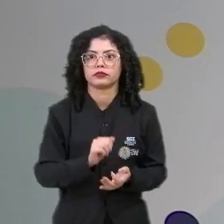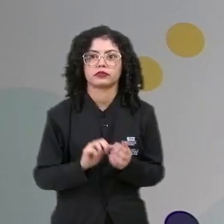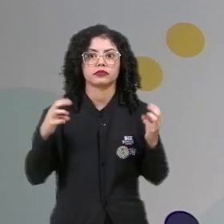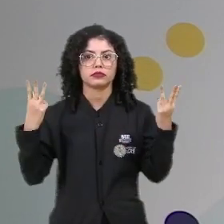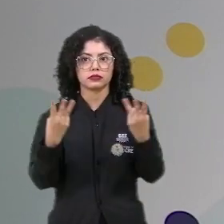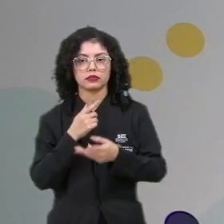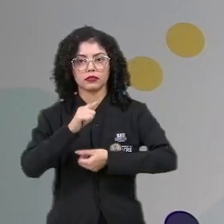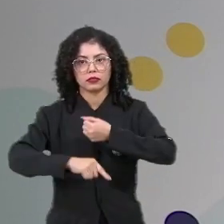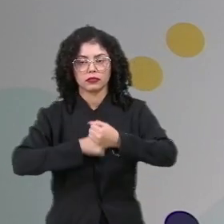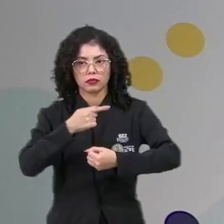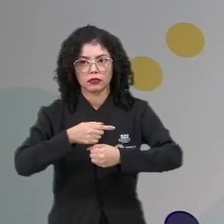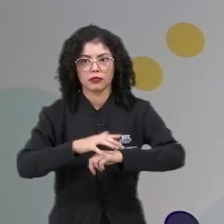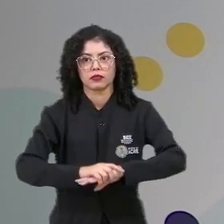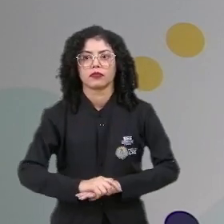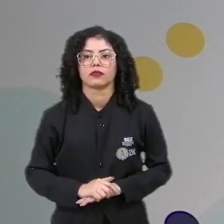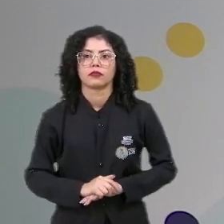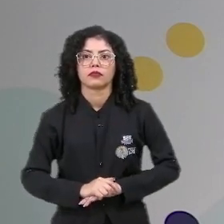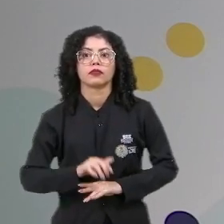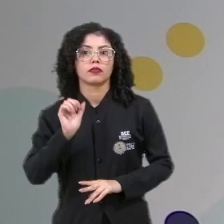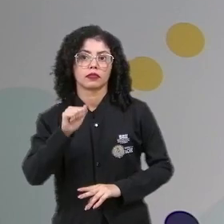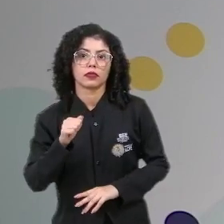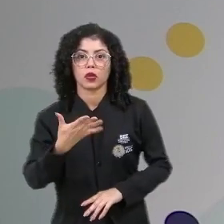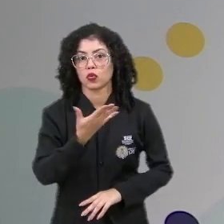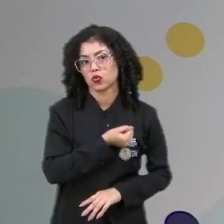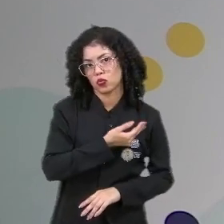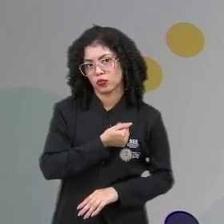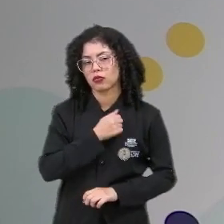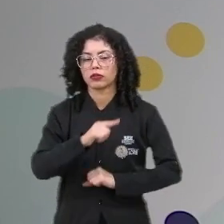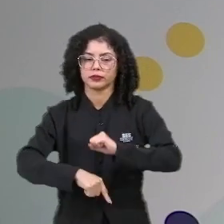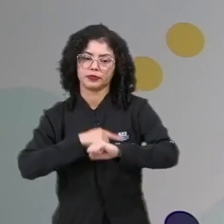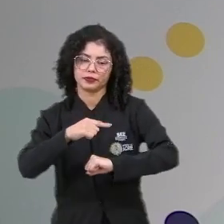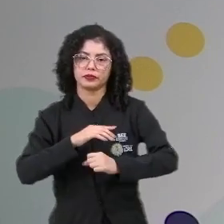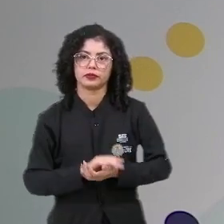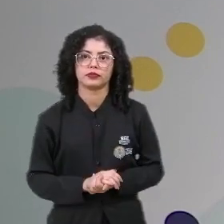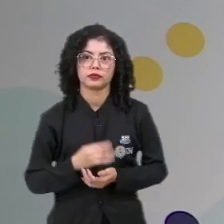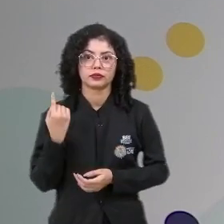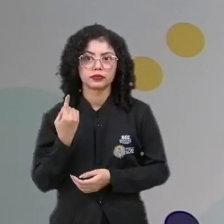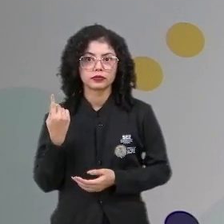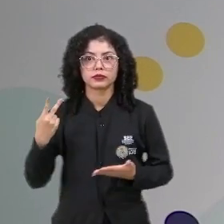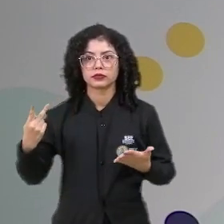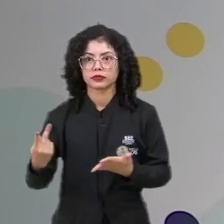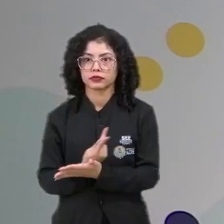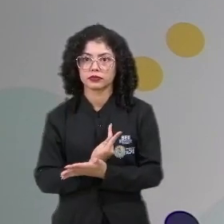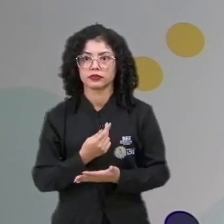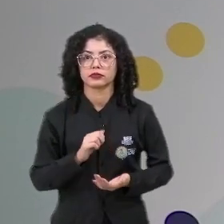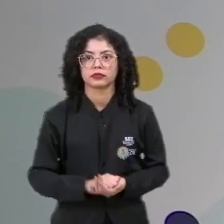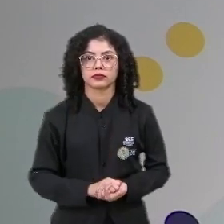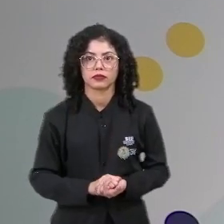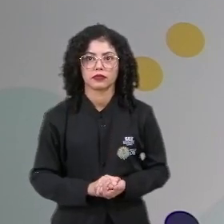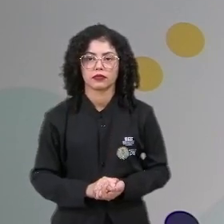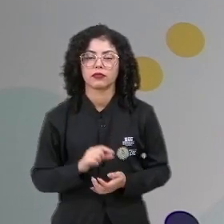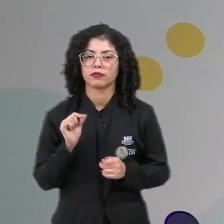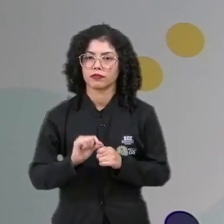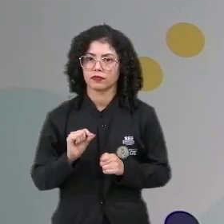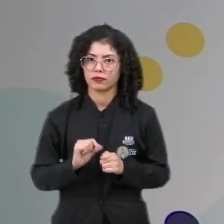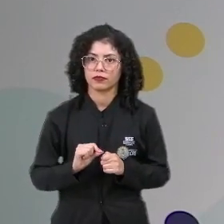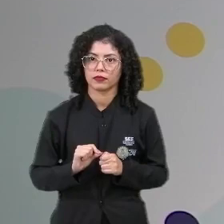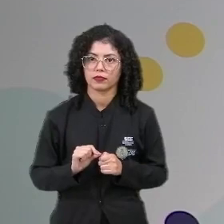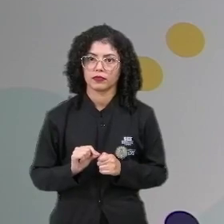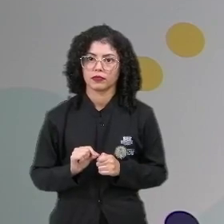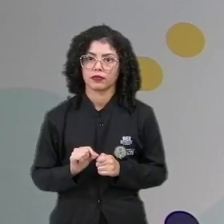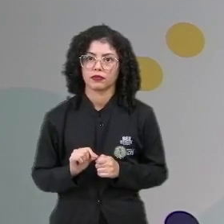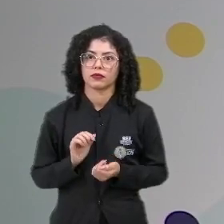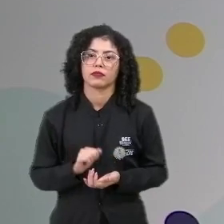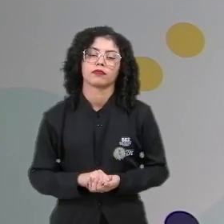massa atômica, e sim por número atômico. E esse foi o único erro de Mendeleev, foi não